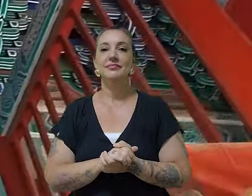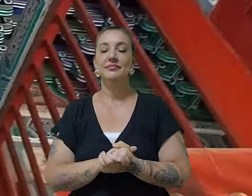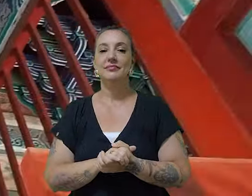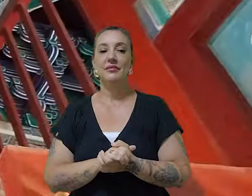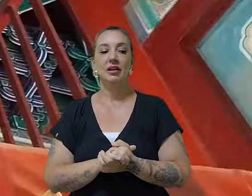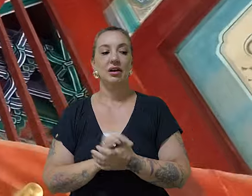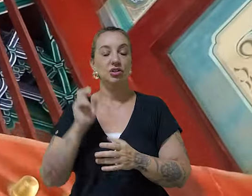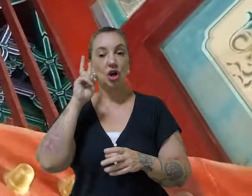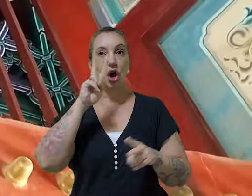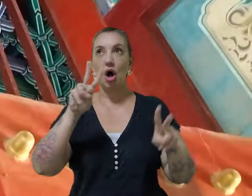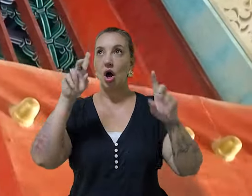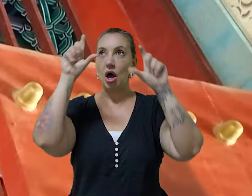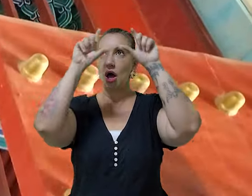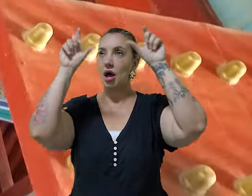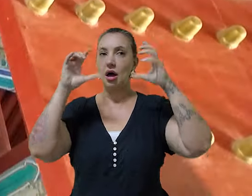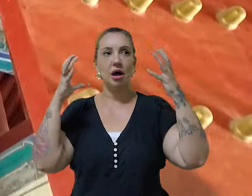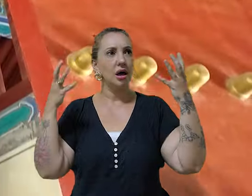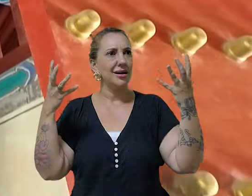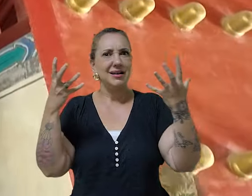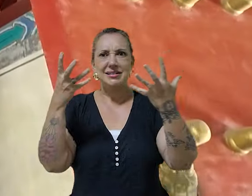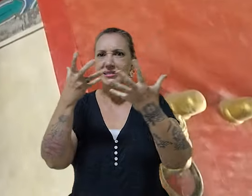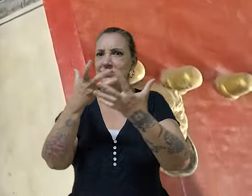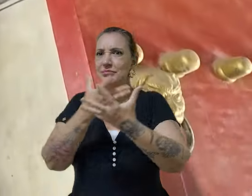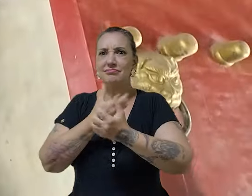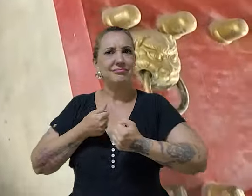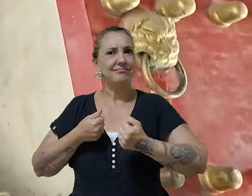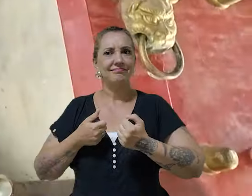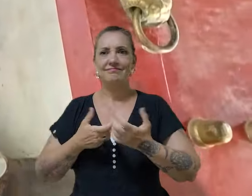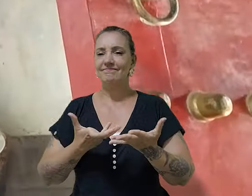E olha essas imagens também, que maravilhosas. Ah!